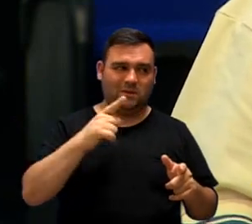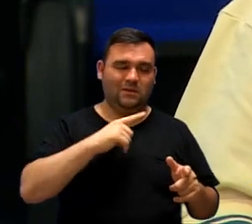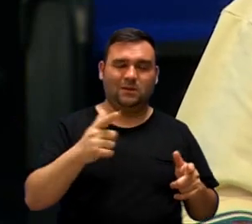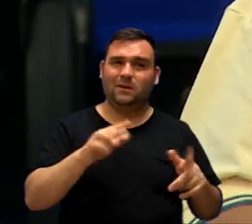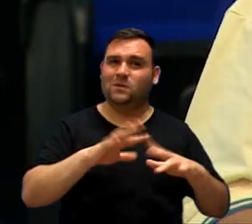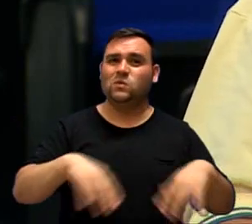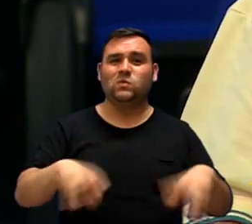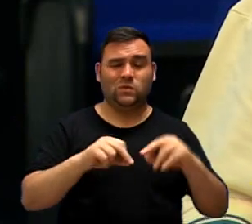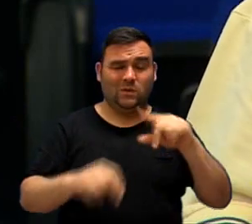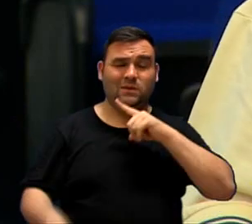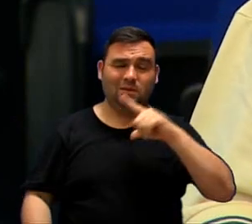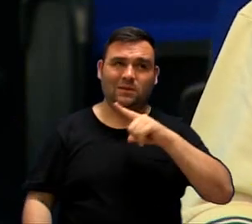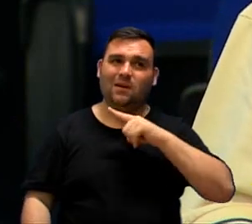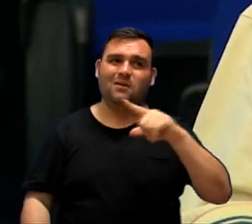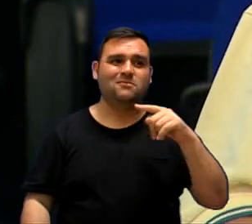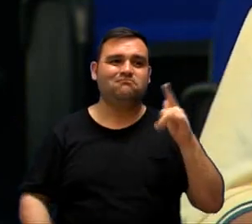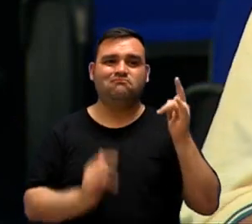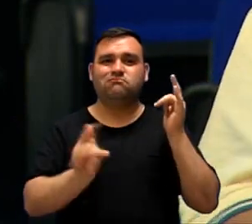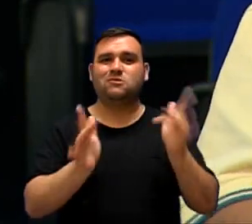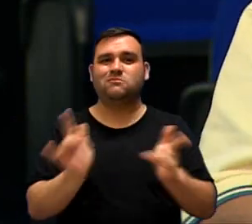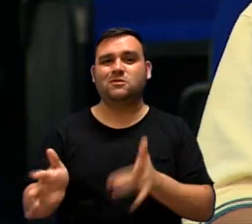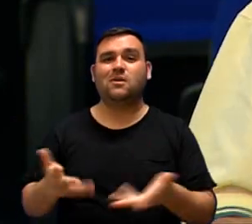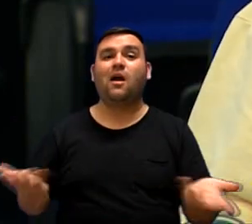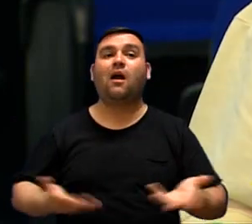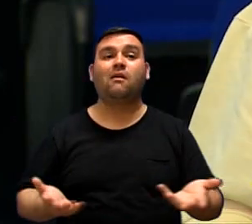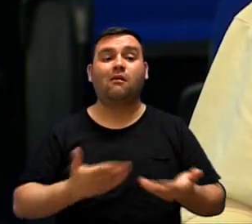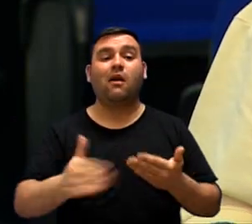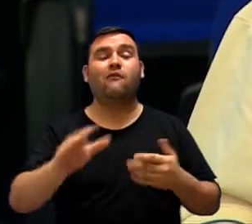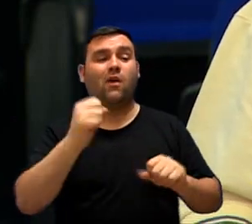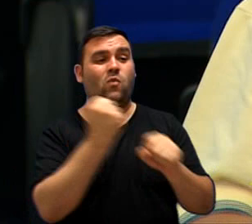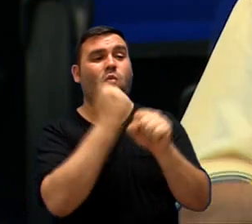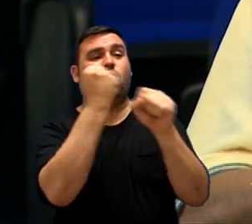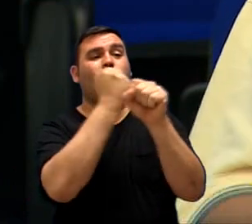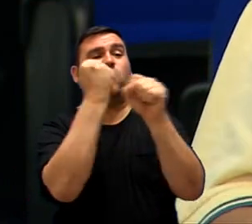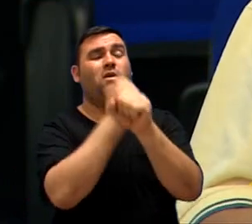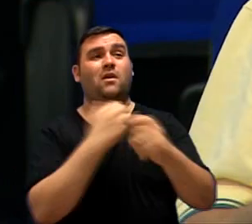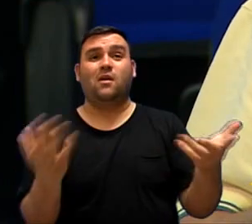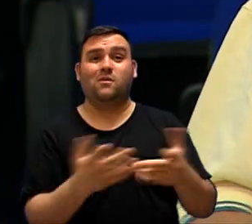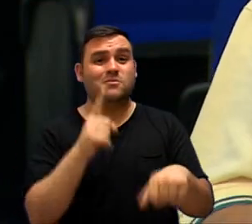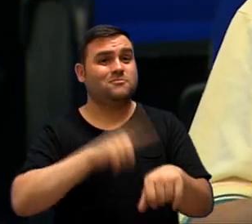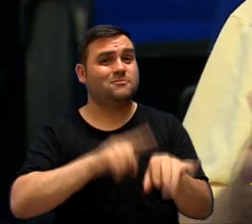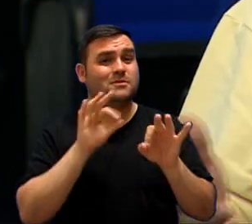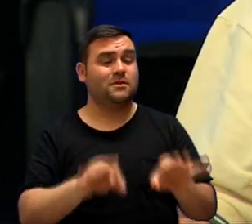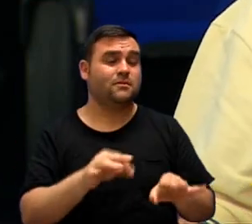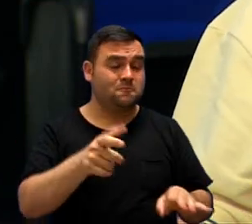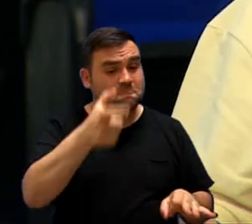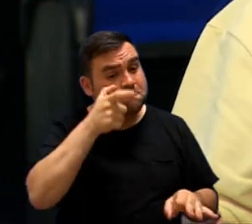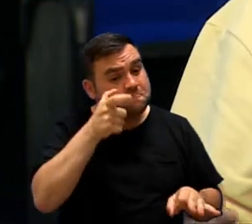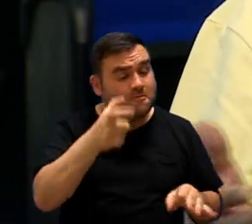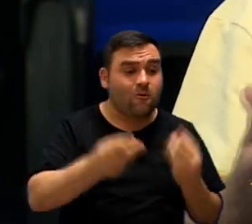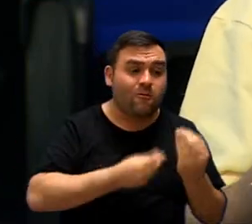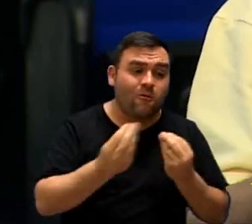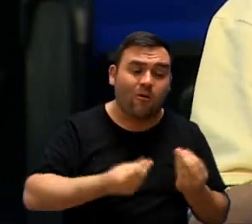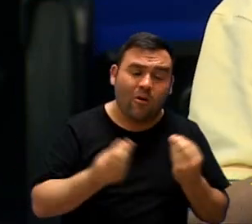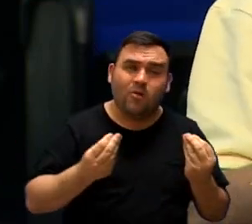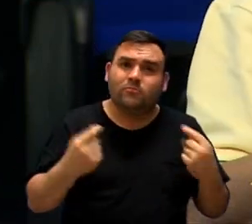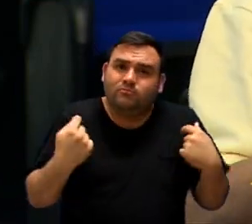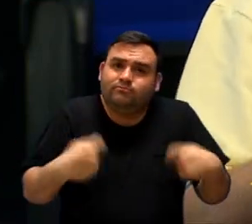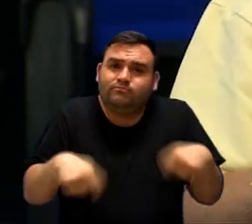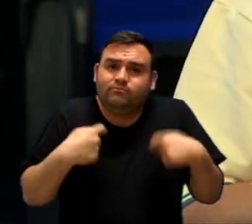Subili, todos eles estão desse jeito. Se agora vai se fazer alguma obra, era o momento de estar se olhando isso.